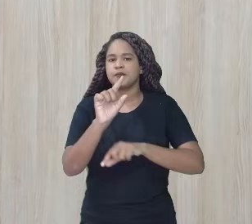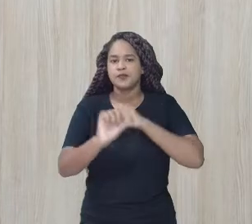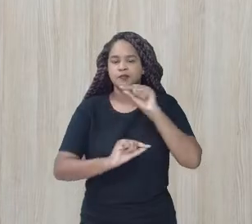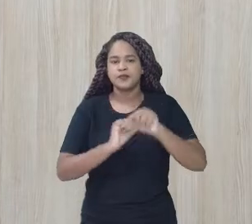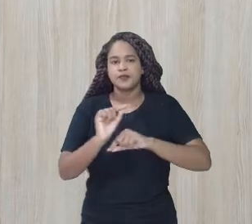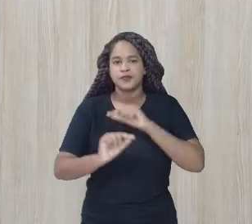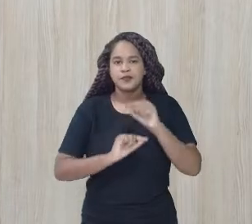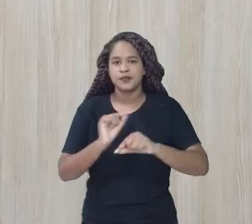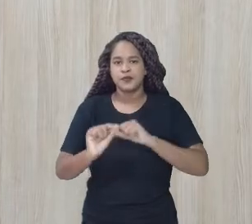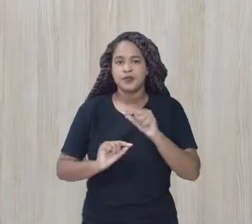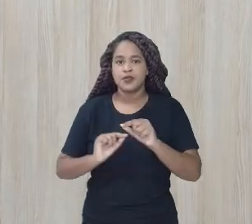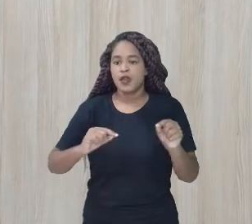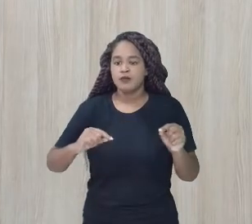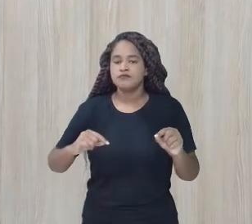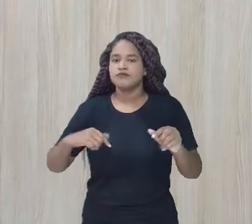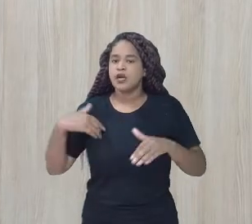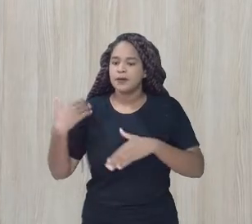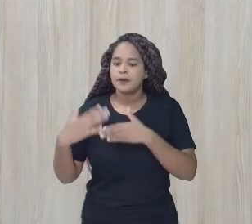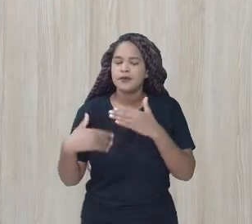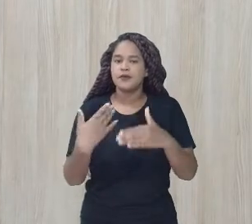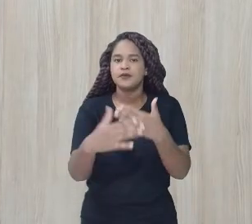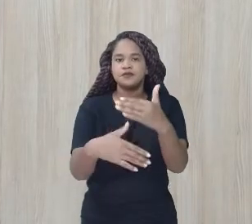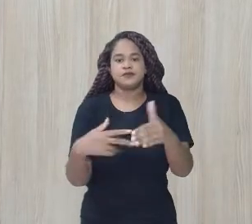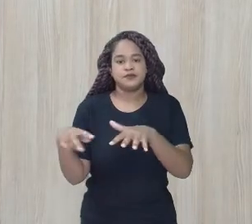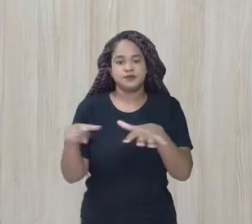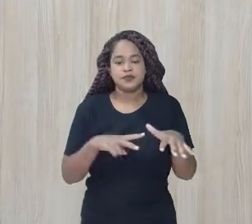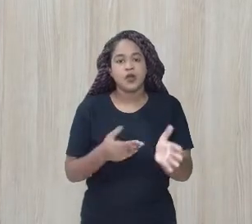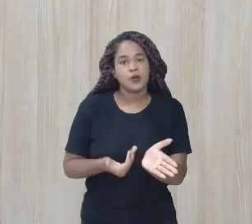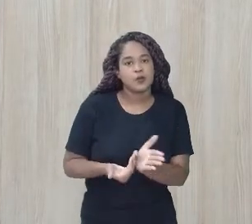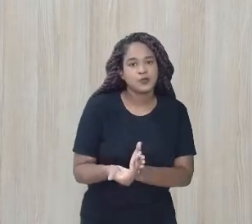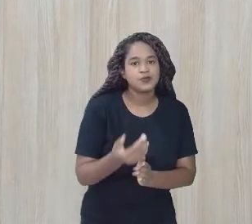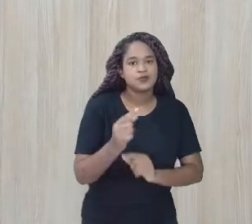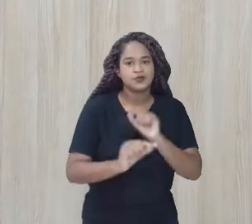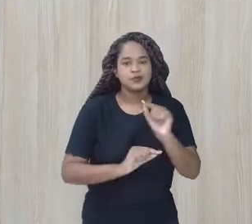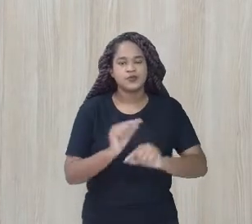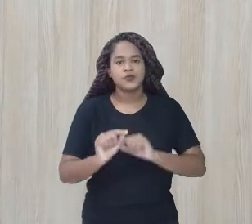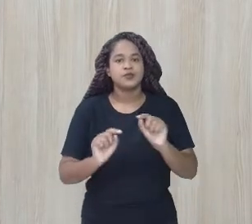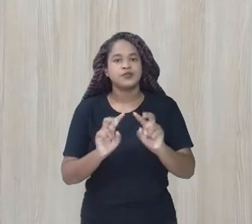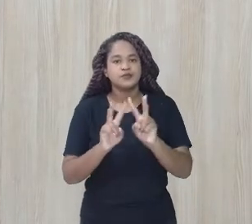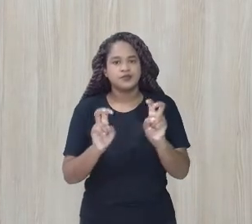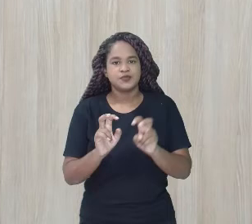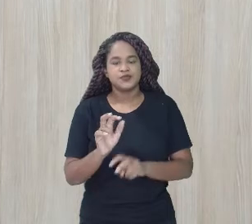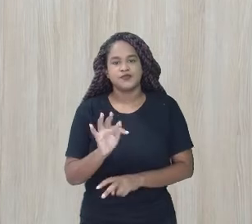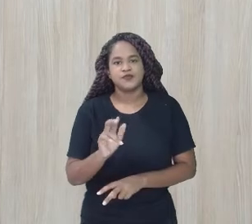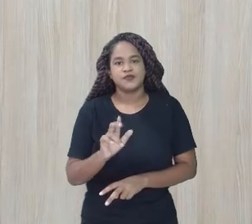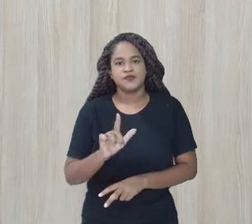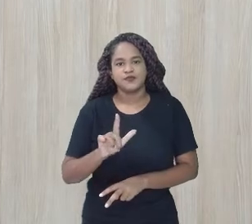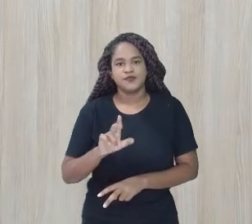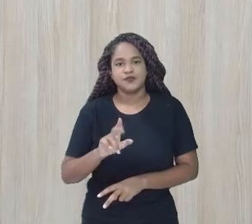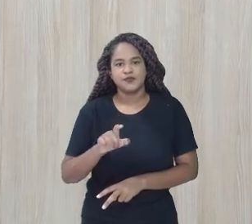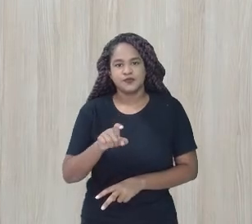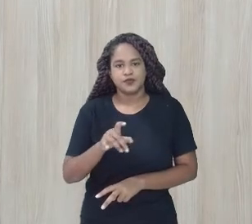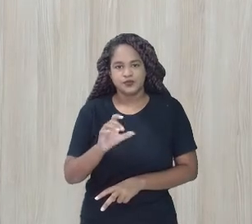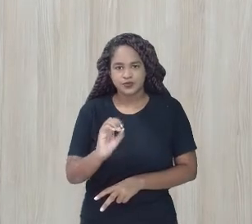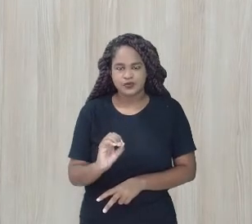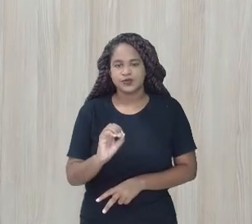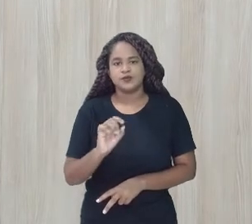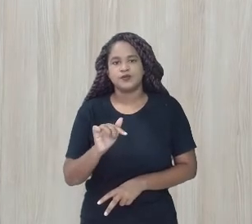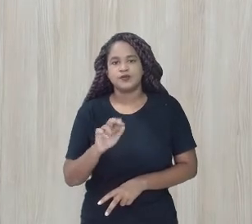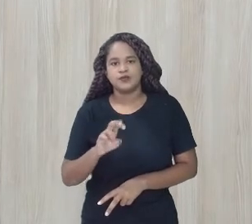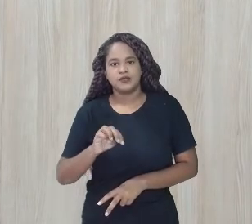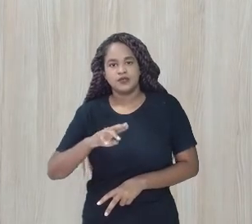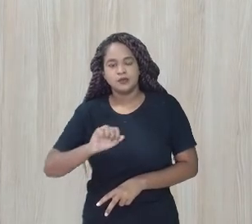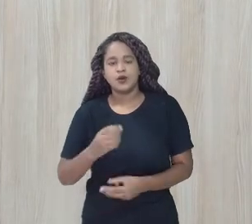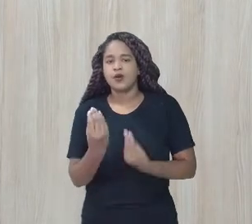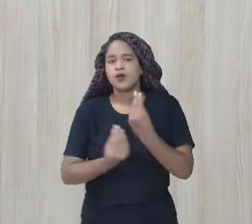durante a semana, né? A gente falou no comecinho sobre fluxograma, como a gente faz para organizar o pensamento. Na aula